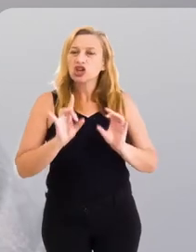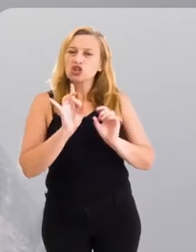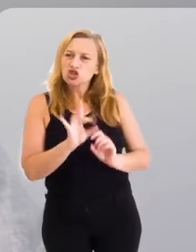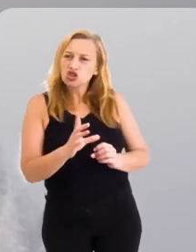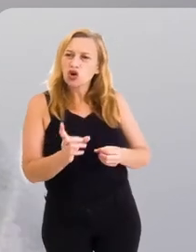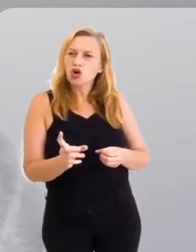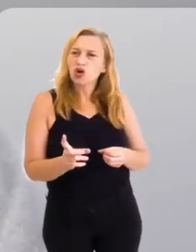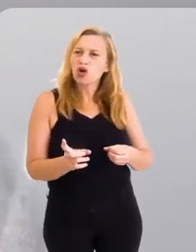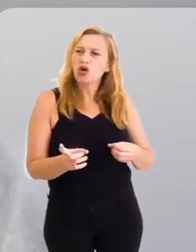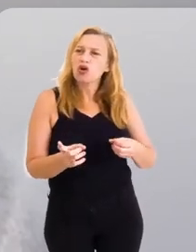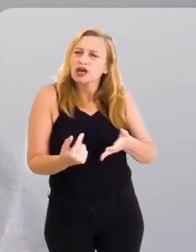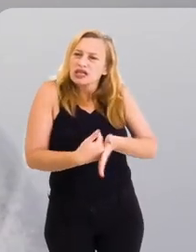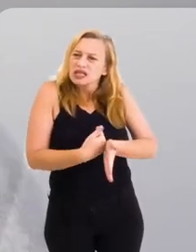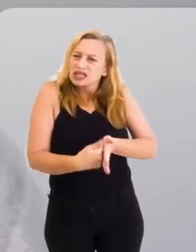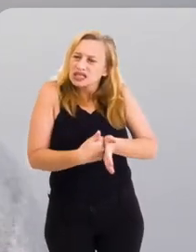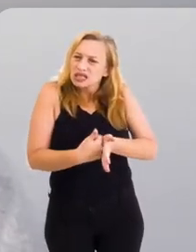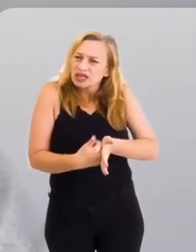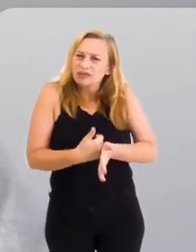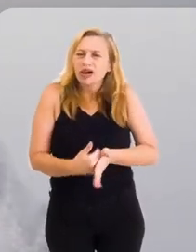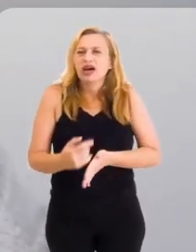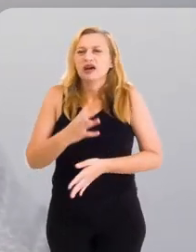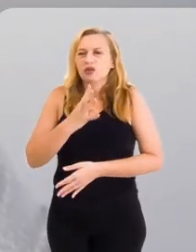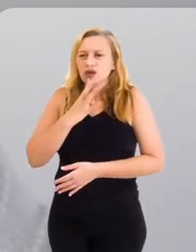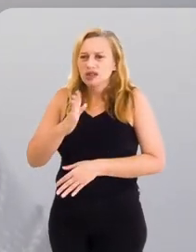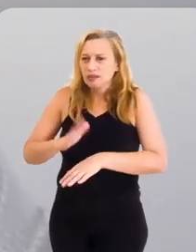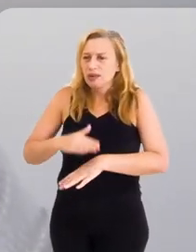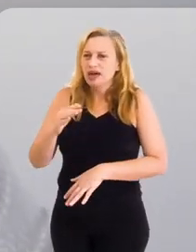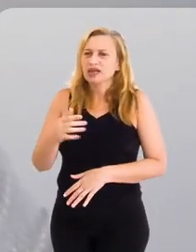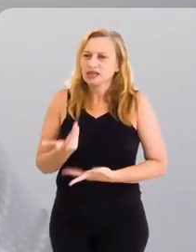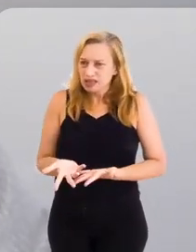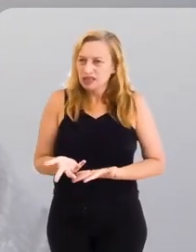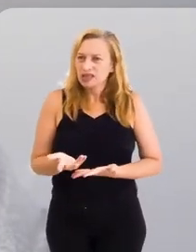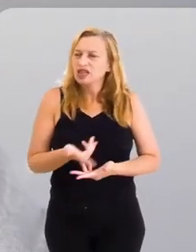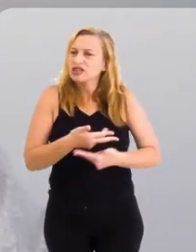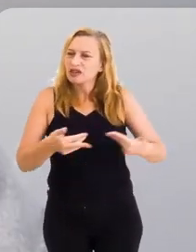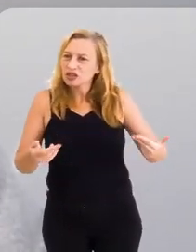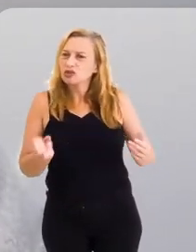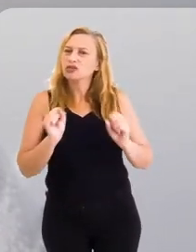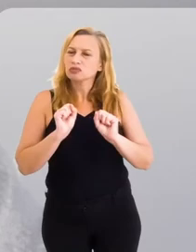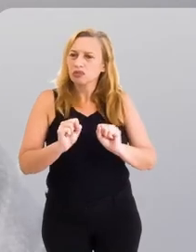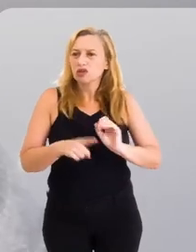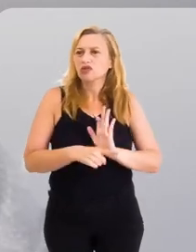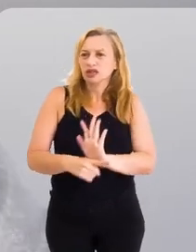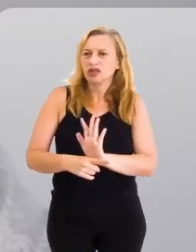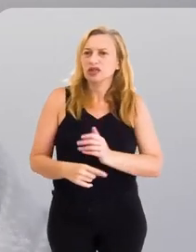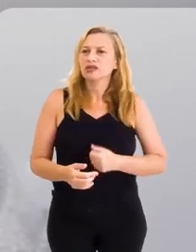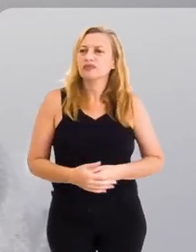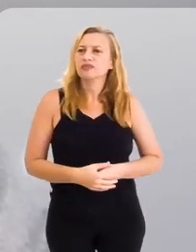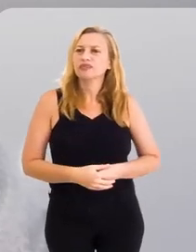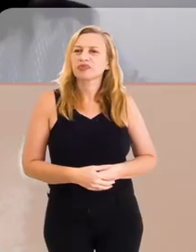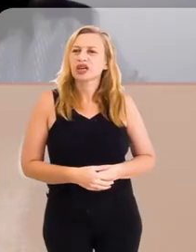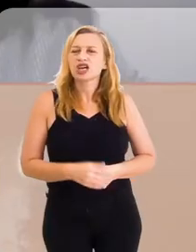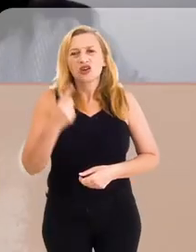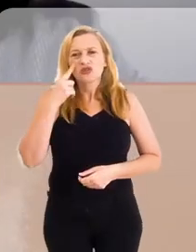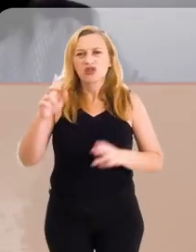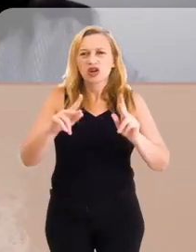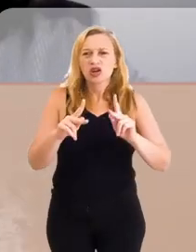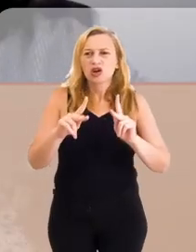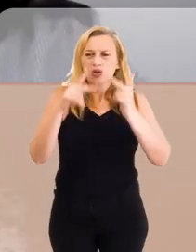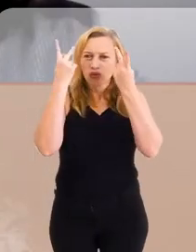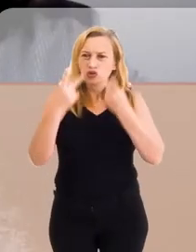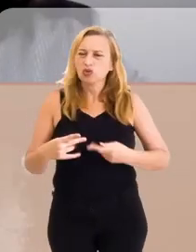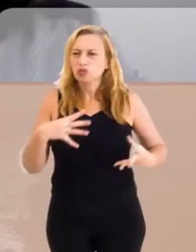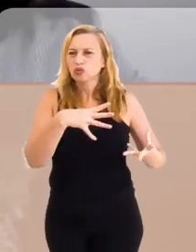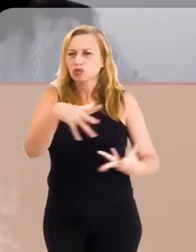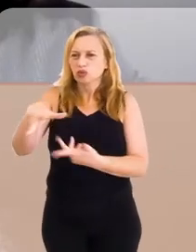isso. É só a gente reeditar esses conhecimentos e apresentar. A partir daí, tem muita coisa que pode ser oferecida. E a senhora vê